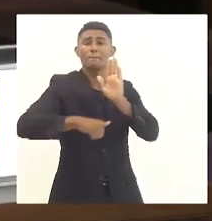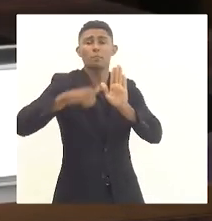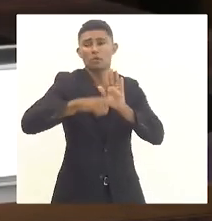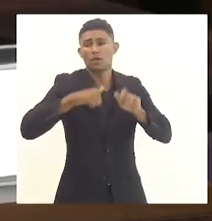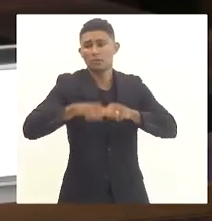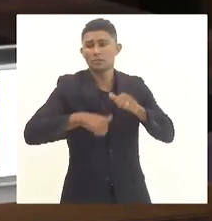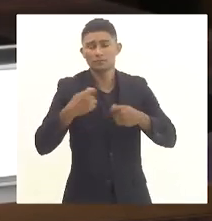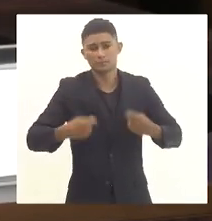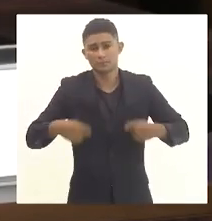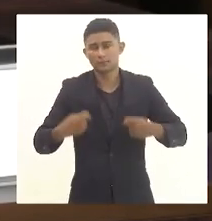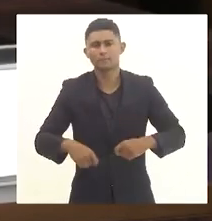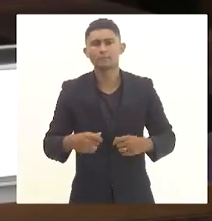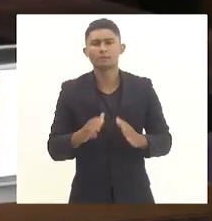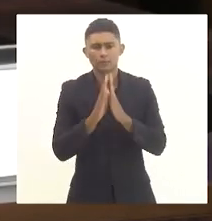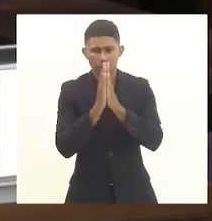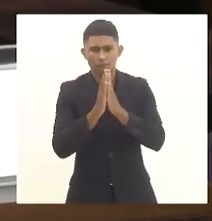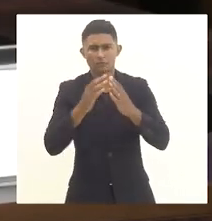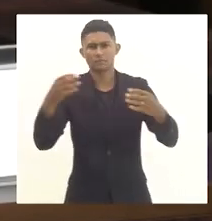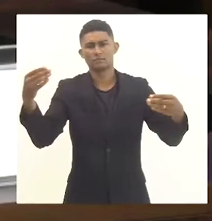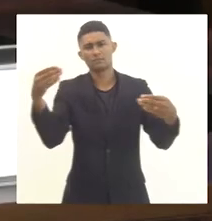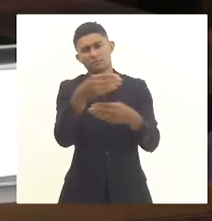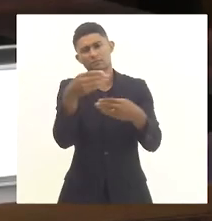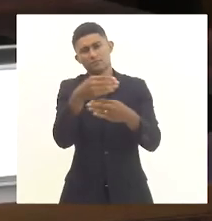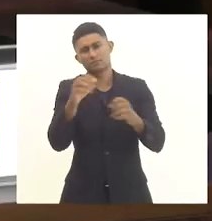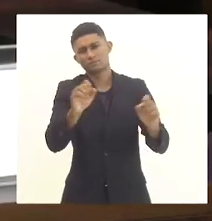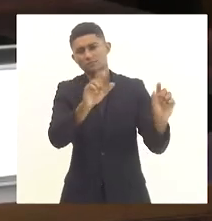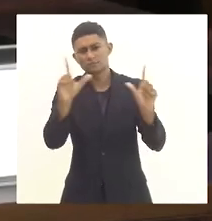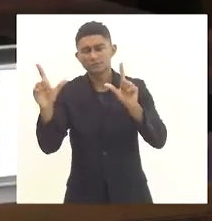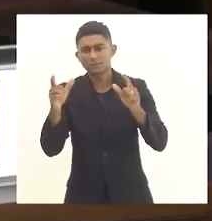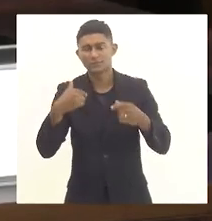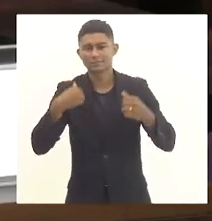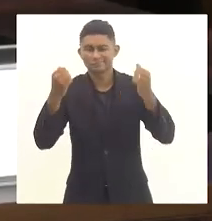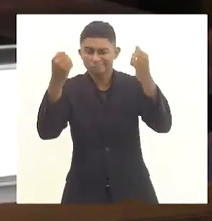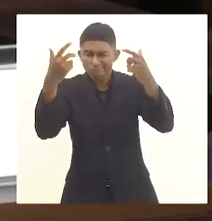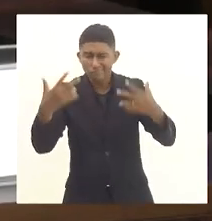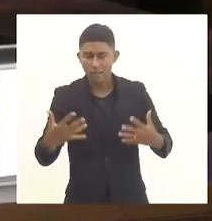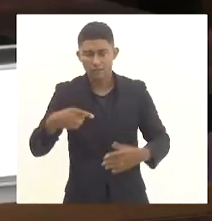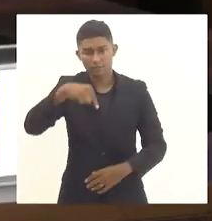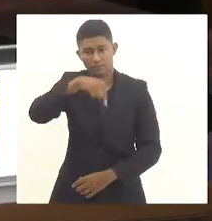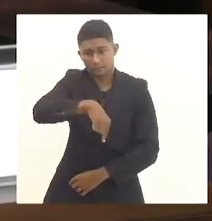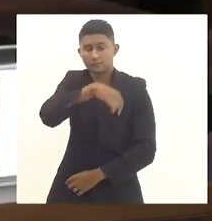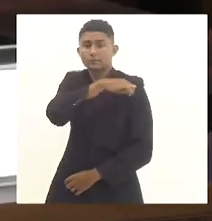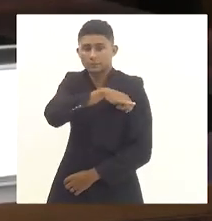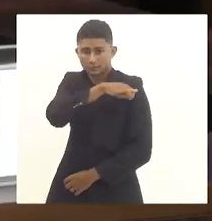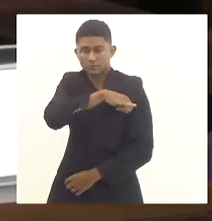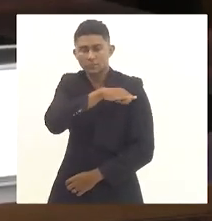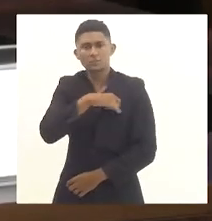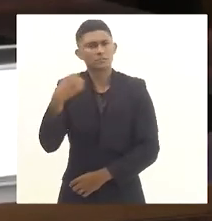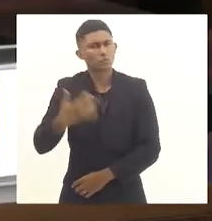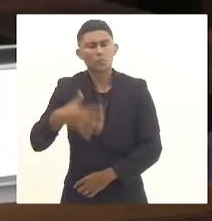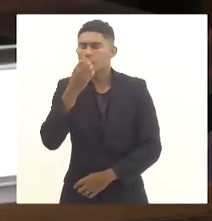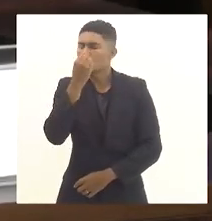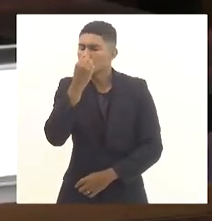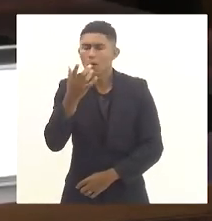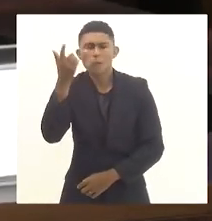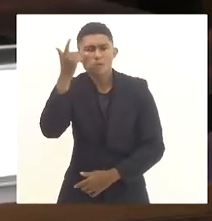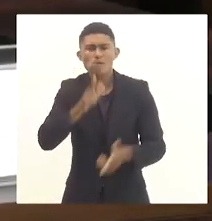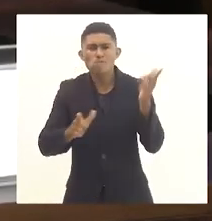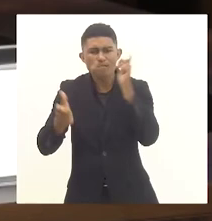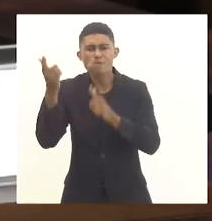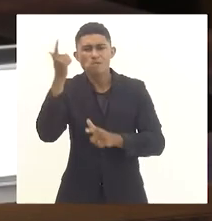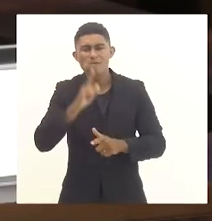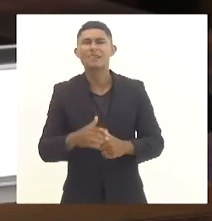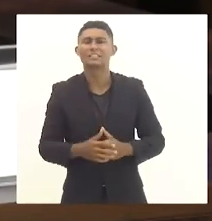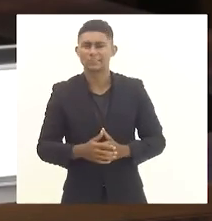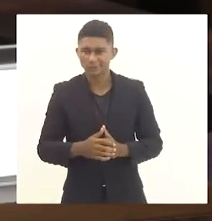queria pedir que projetasse, por favor, os slides aí. Eu vou falar um pouco do caso do Rio de Janeiro, que é um caso vitorioso nessa jornada de